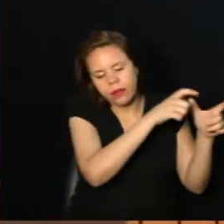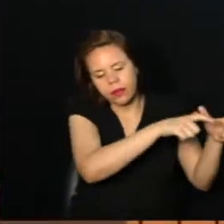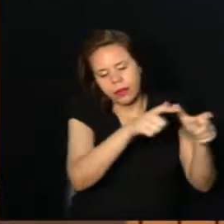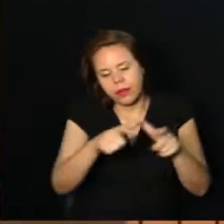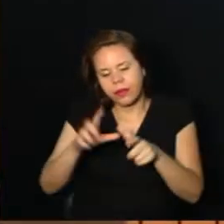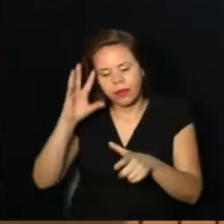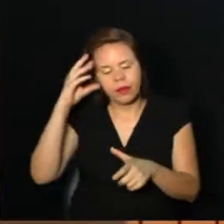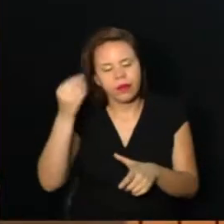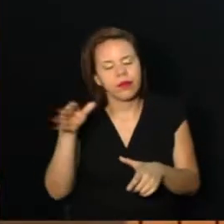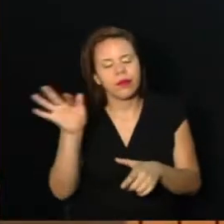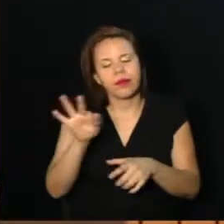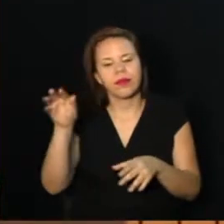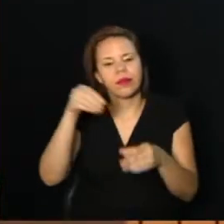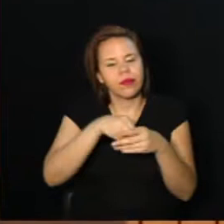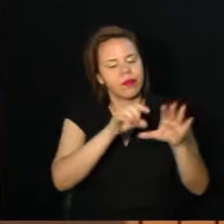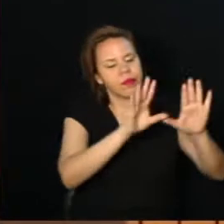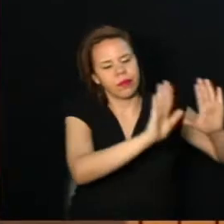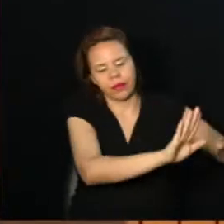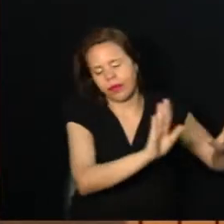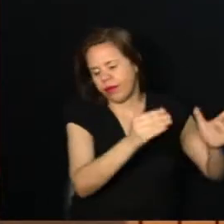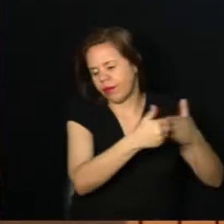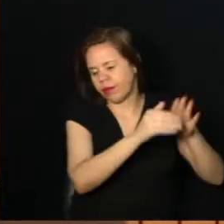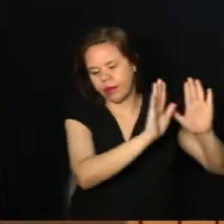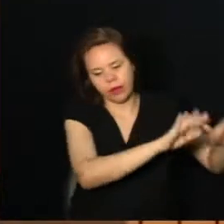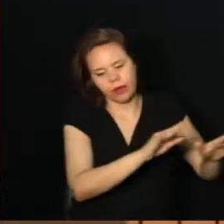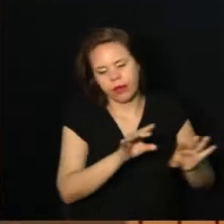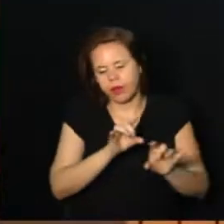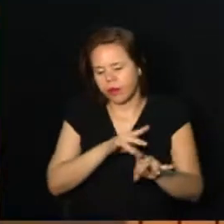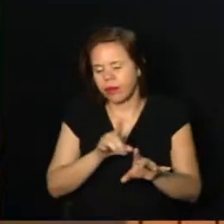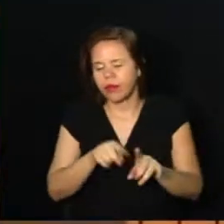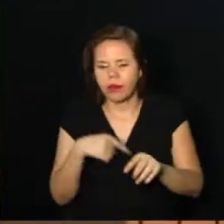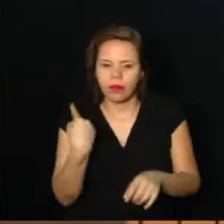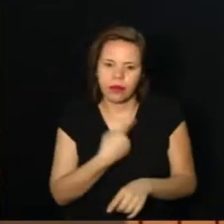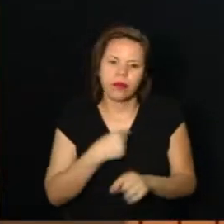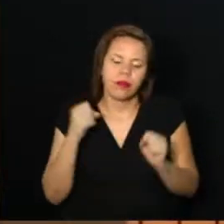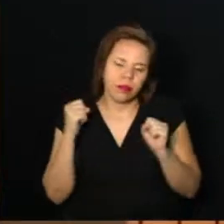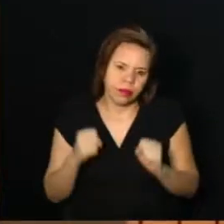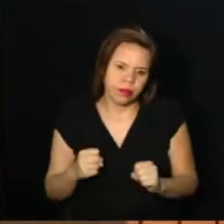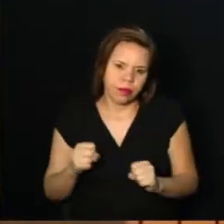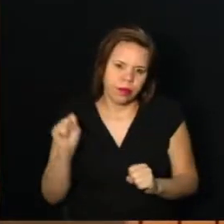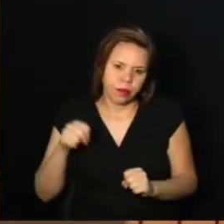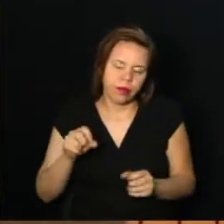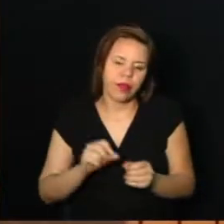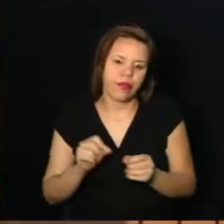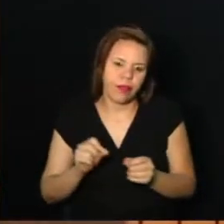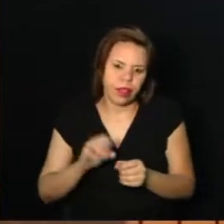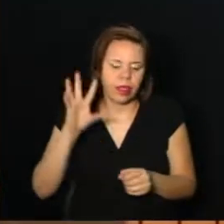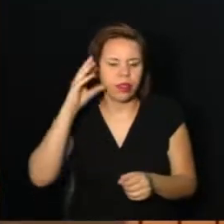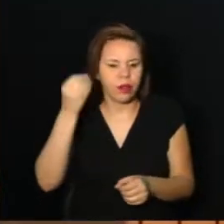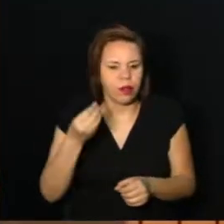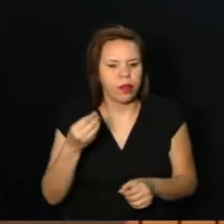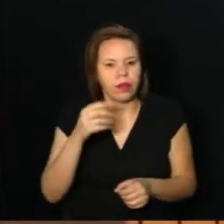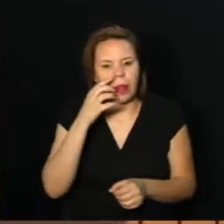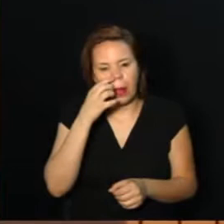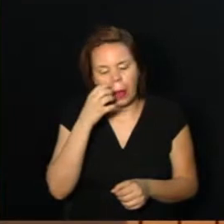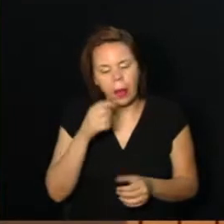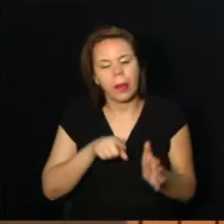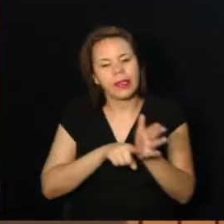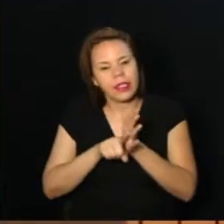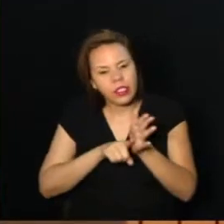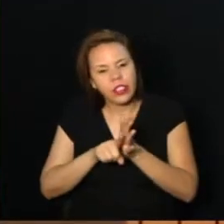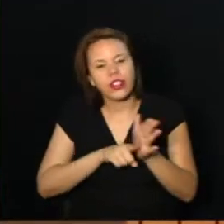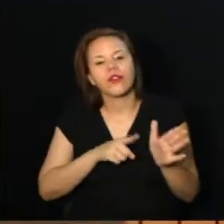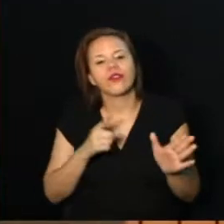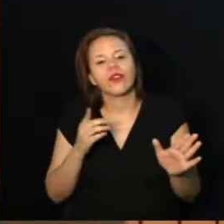conhecimento, nas universidades, em conhecimentos técnicos, mas que a gente possa fazer esse conhecimento científico chegar à